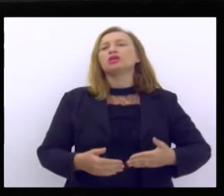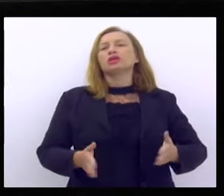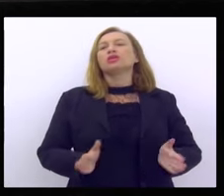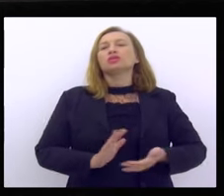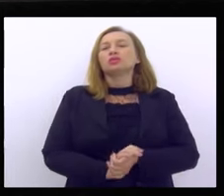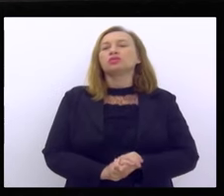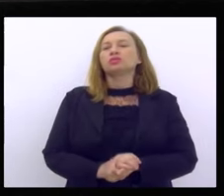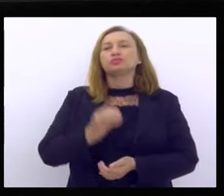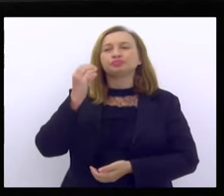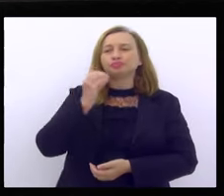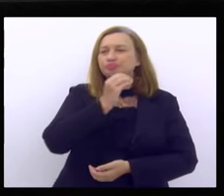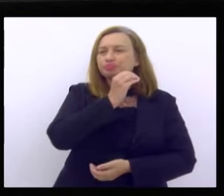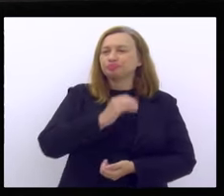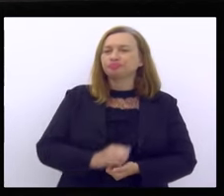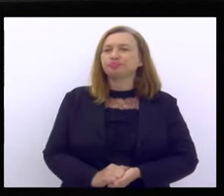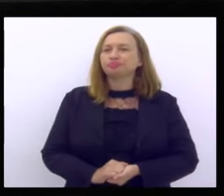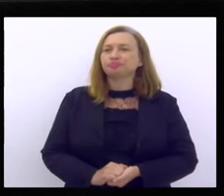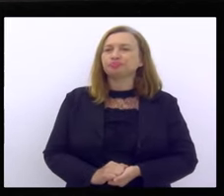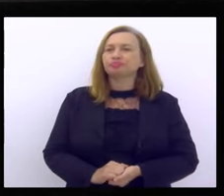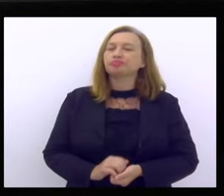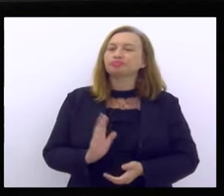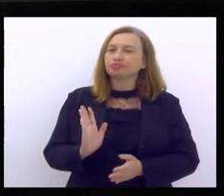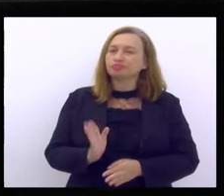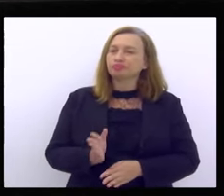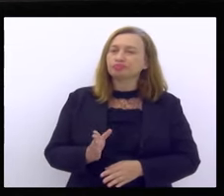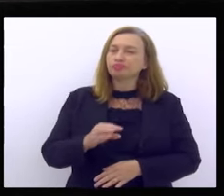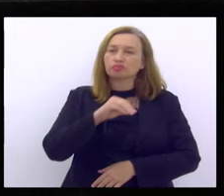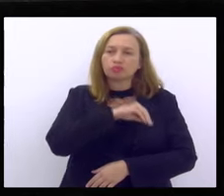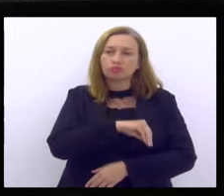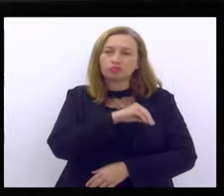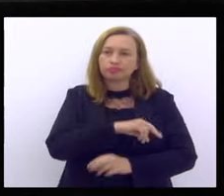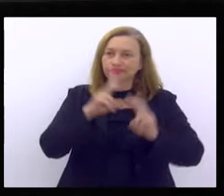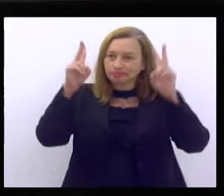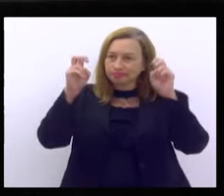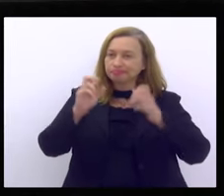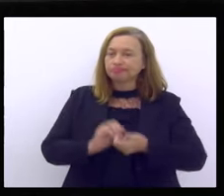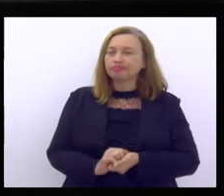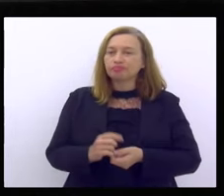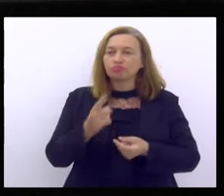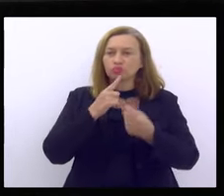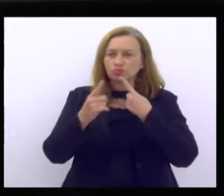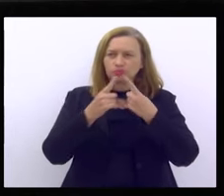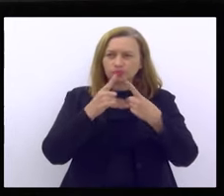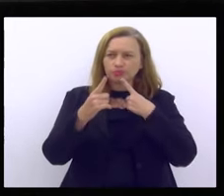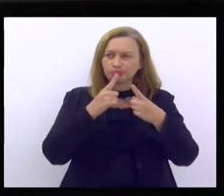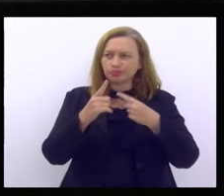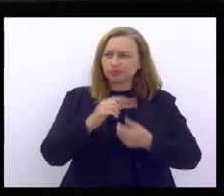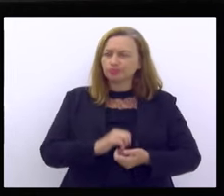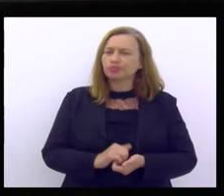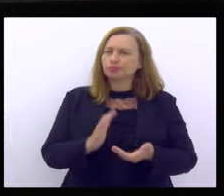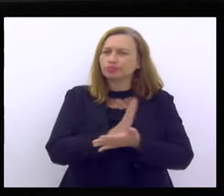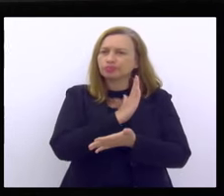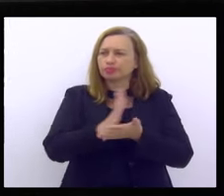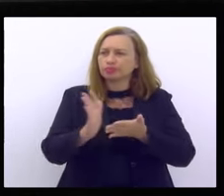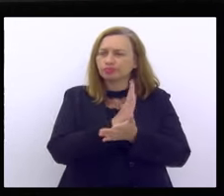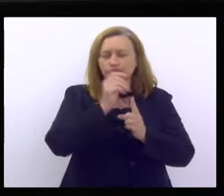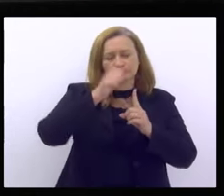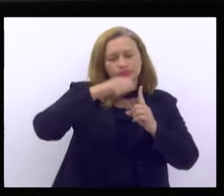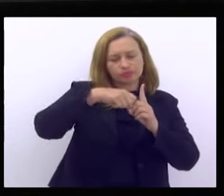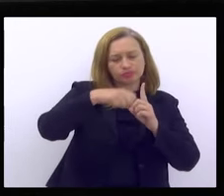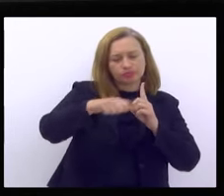Cláudio Castro, entrando já no tema do piso, nós fizemos aqui um debate durante alguns meses